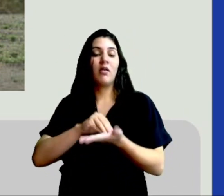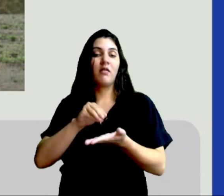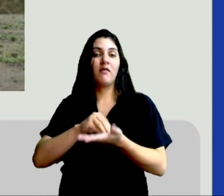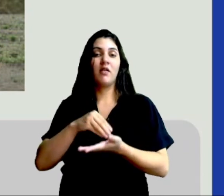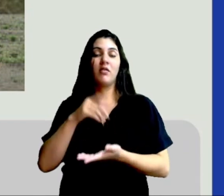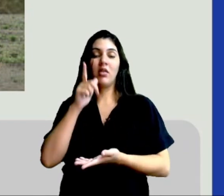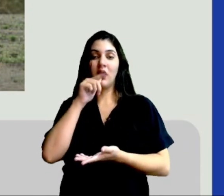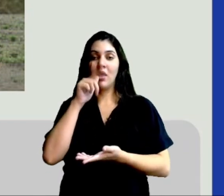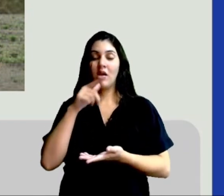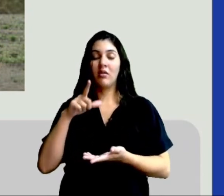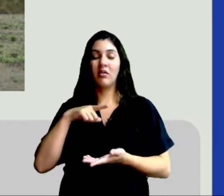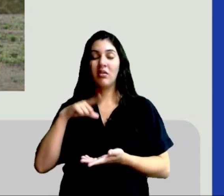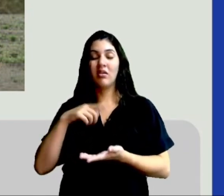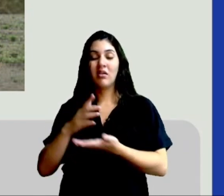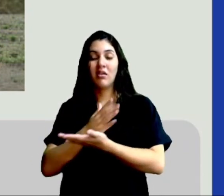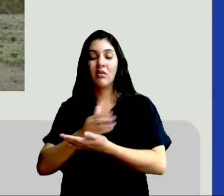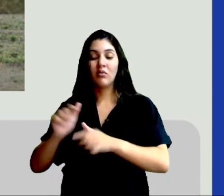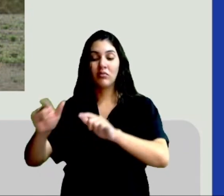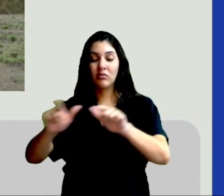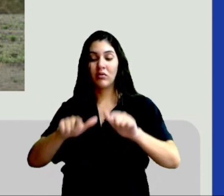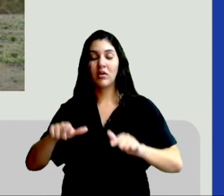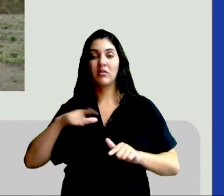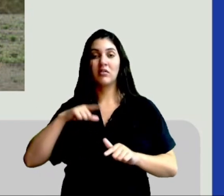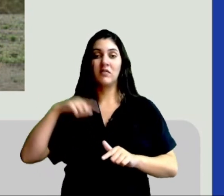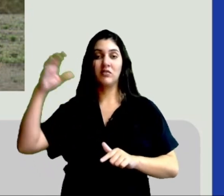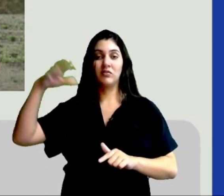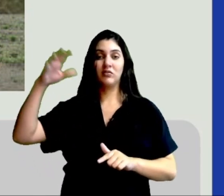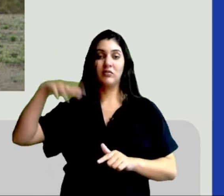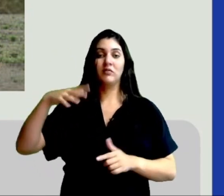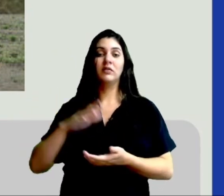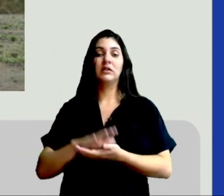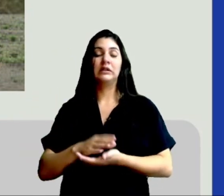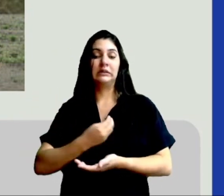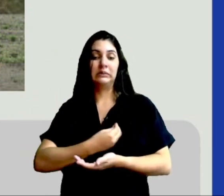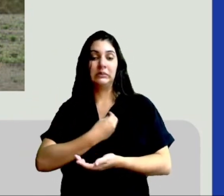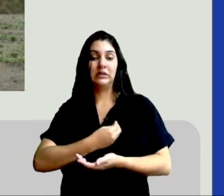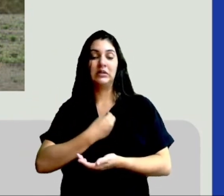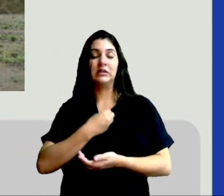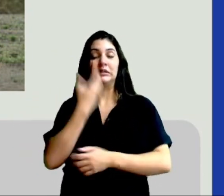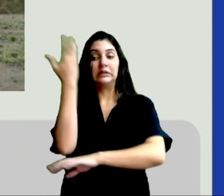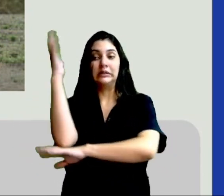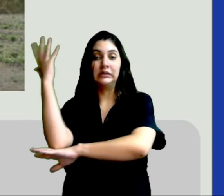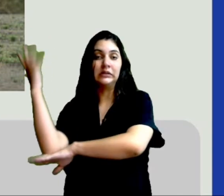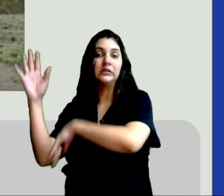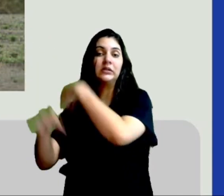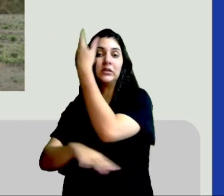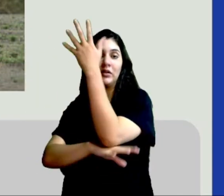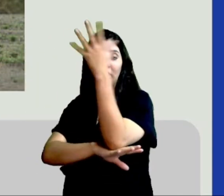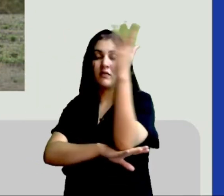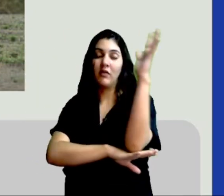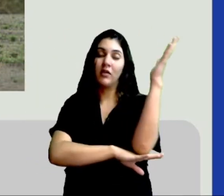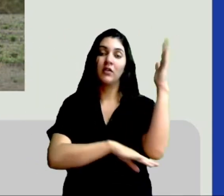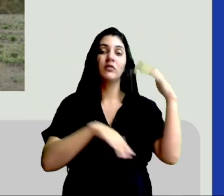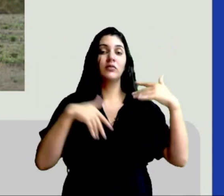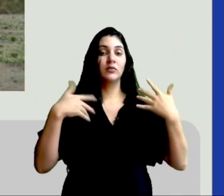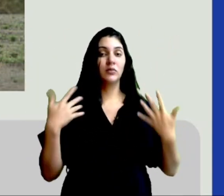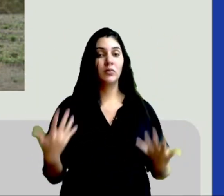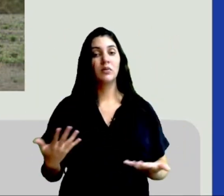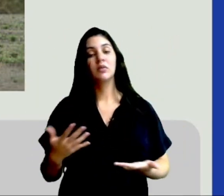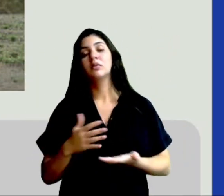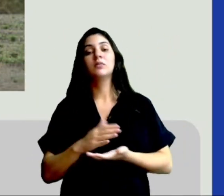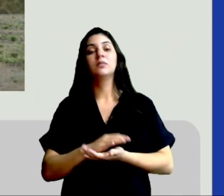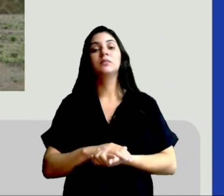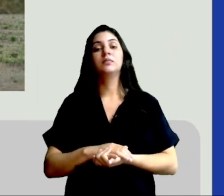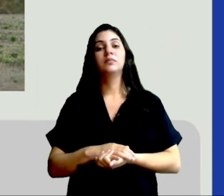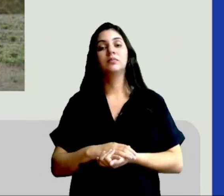regiões onde vai haver alguma chuva, maior índice de precipitação, alguma presença de alguma floresta, e enquanto